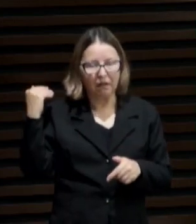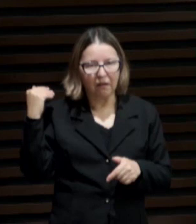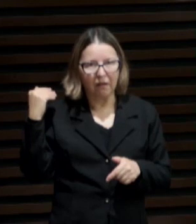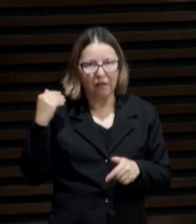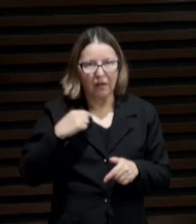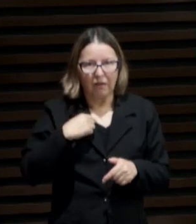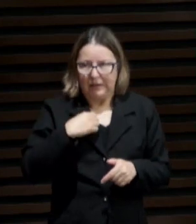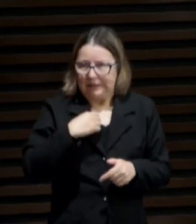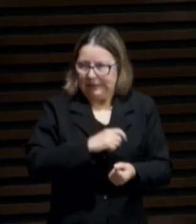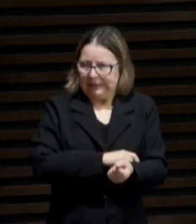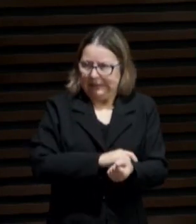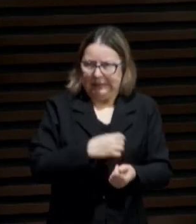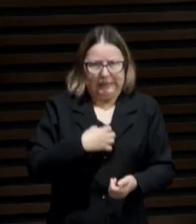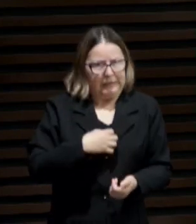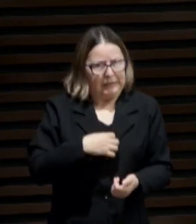fiquei bravo.